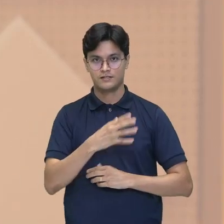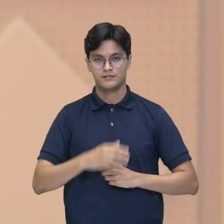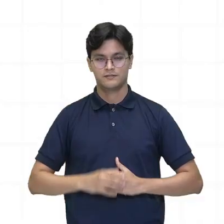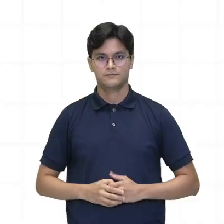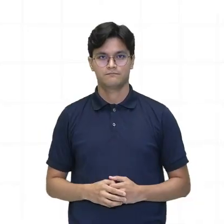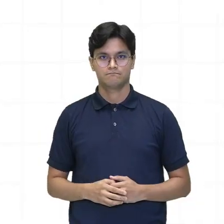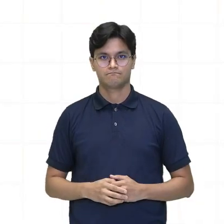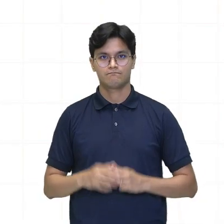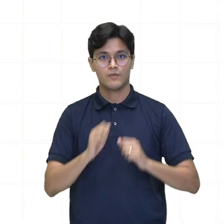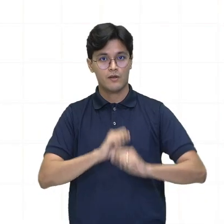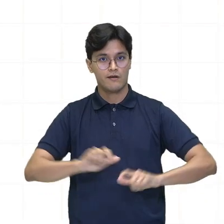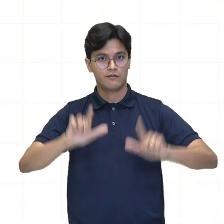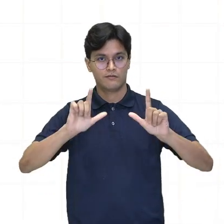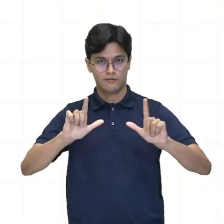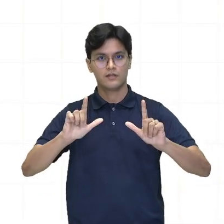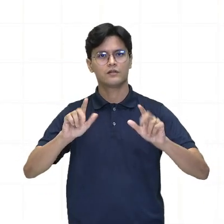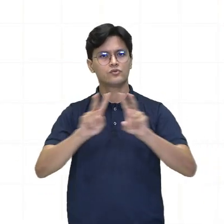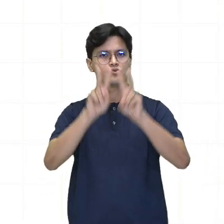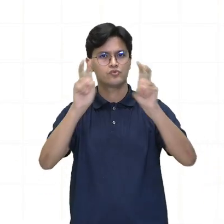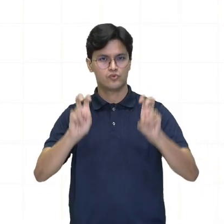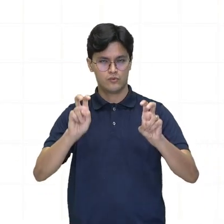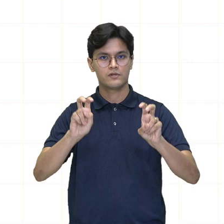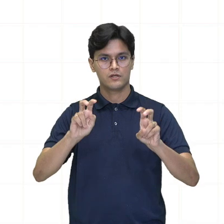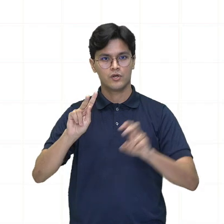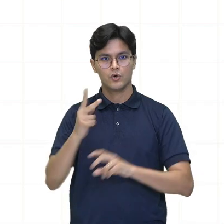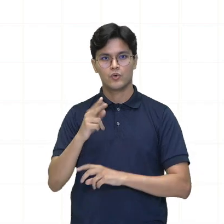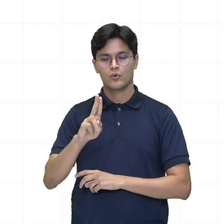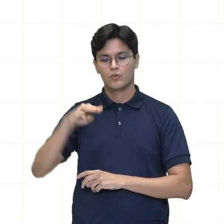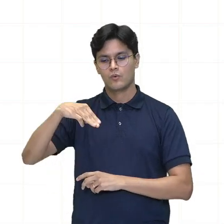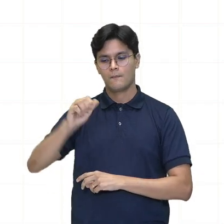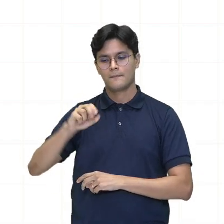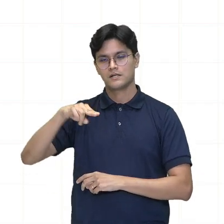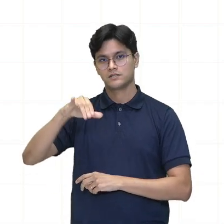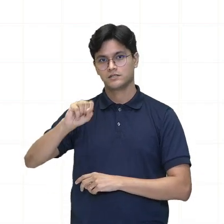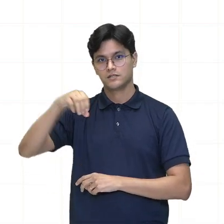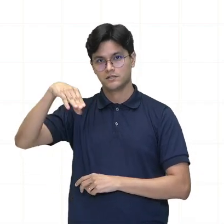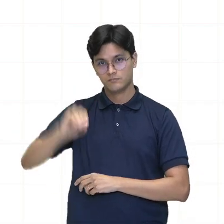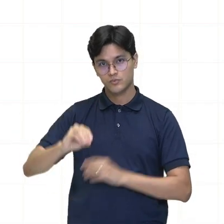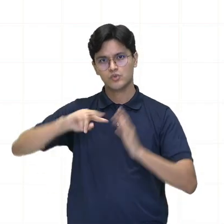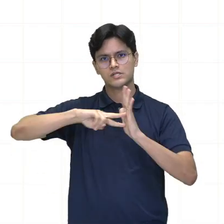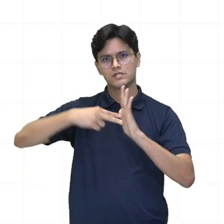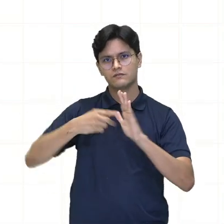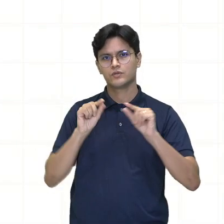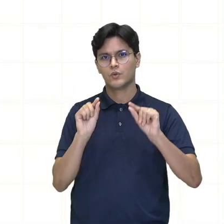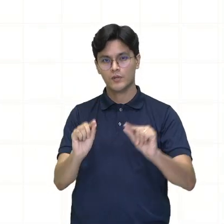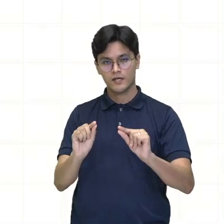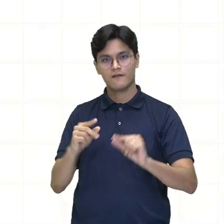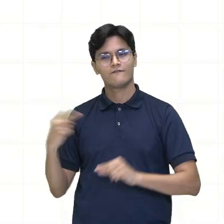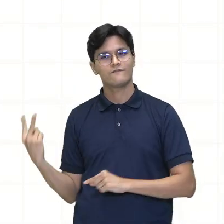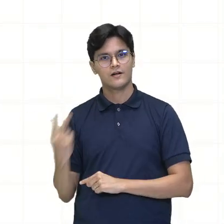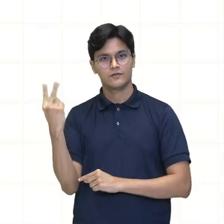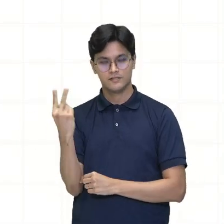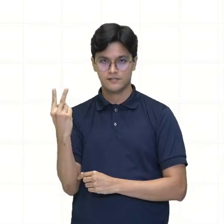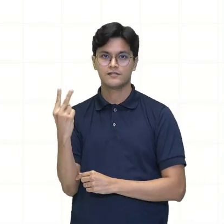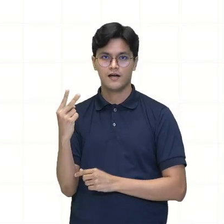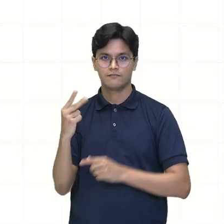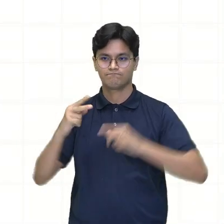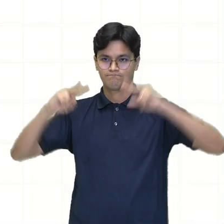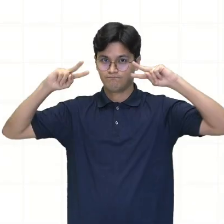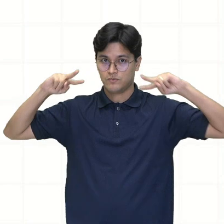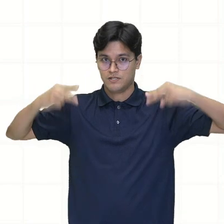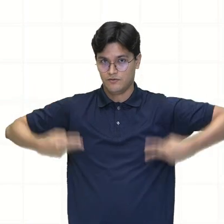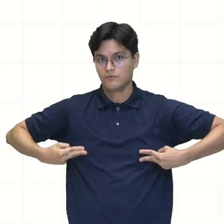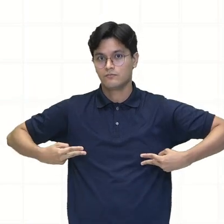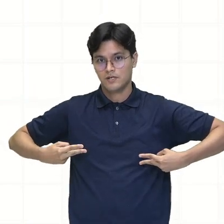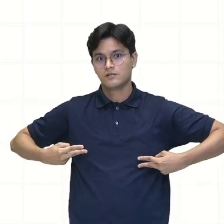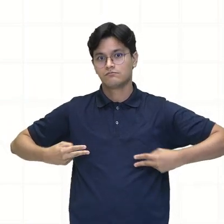sobre humanismo, que diz o seguinte: significa valorizar o ser humano. O ser humano, lembre, né? É o ser